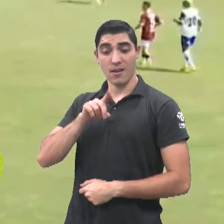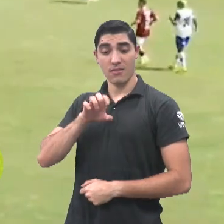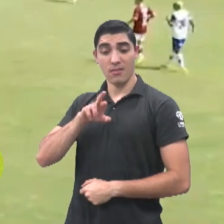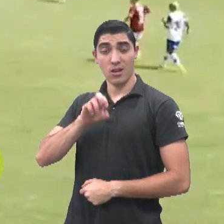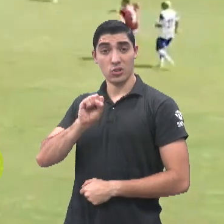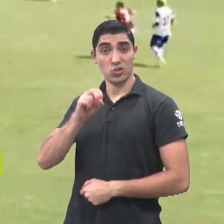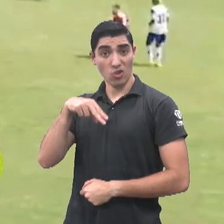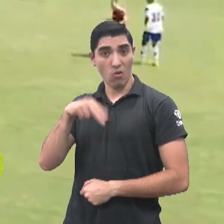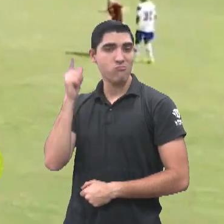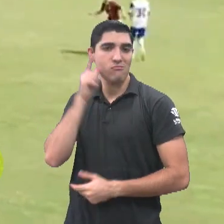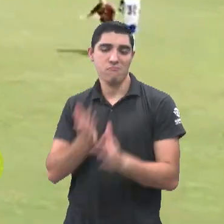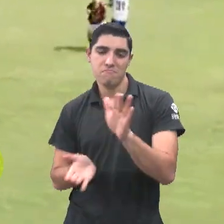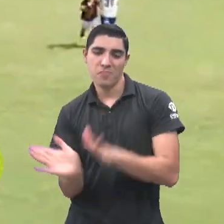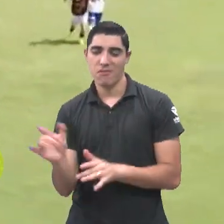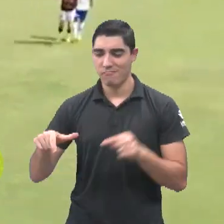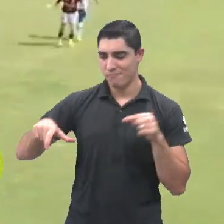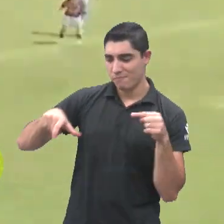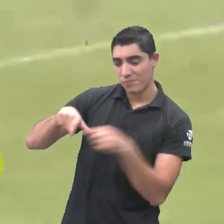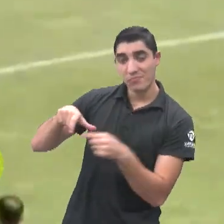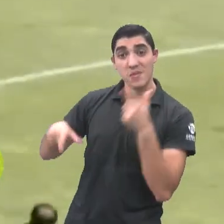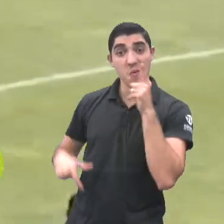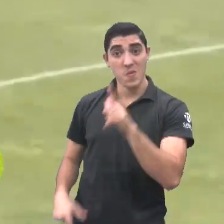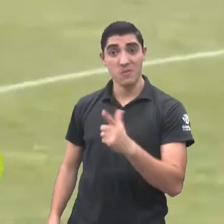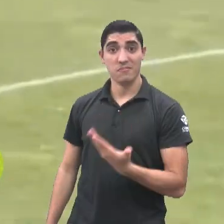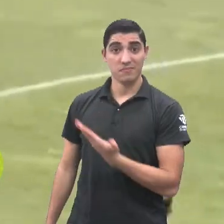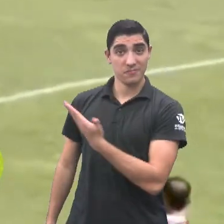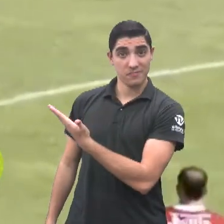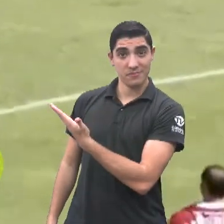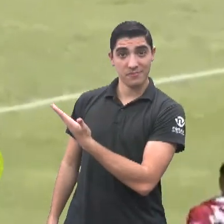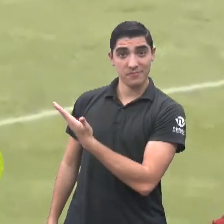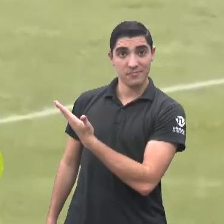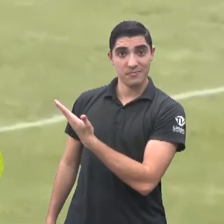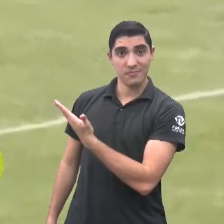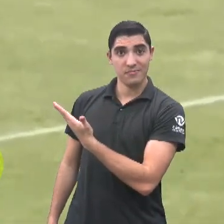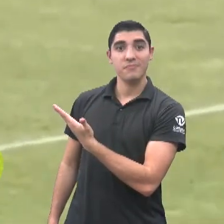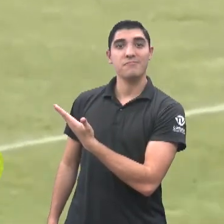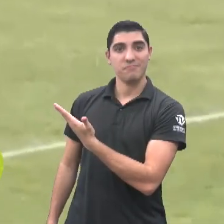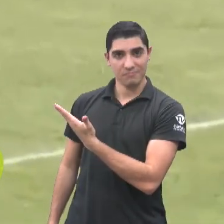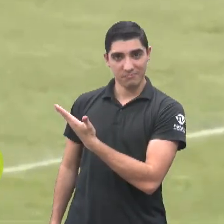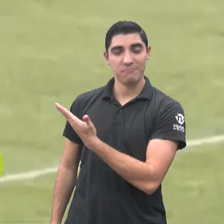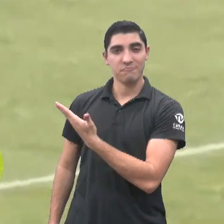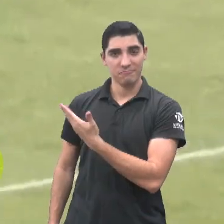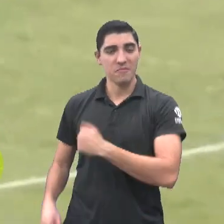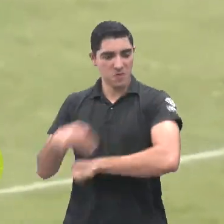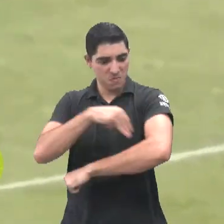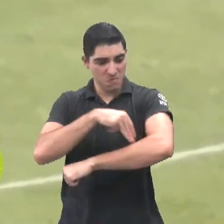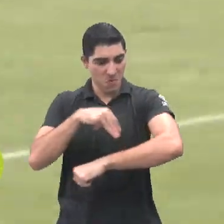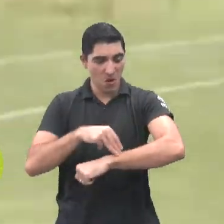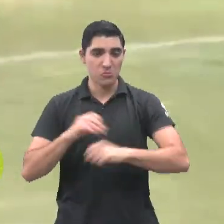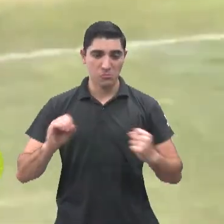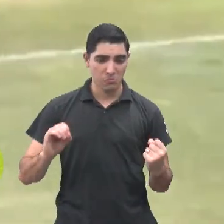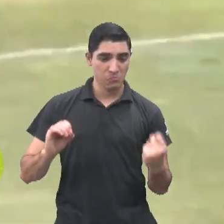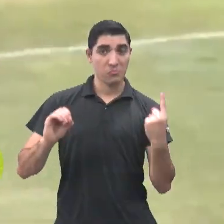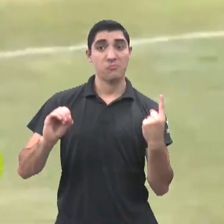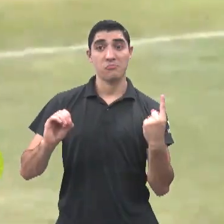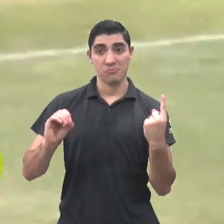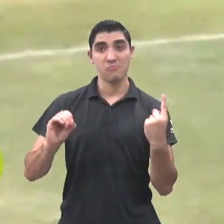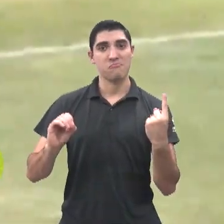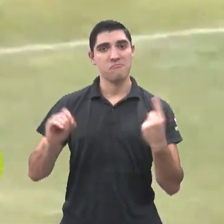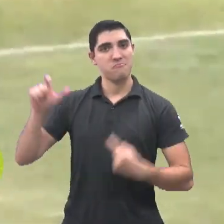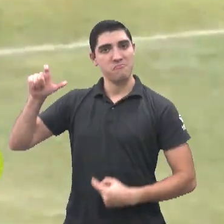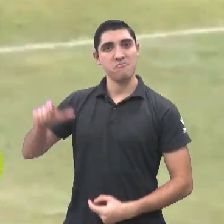para cumprimentar de perna esquerda. Aberto o placar na Rua Javari. É pro Juventus. Anderson Magrão é o nome do